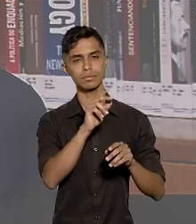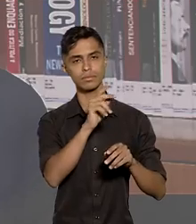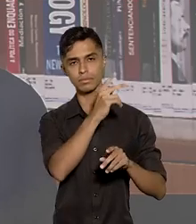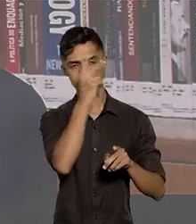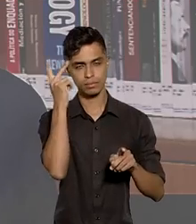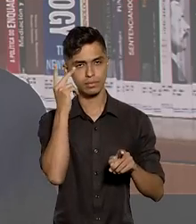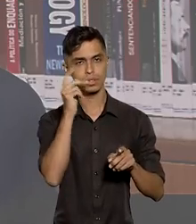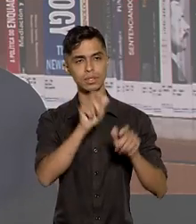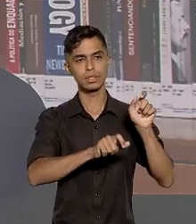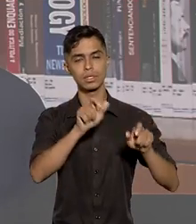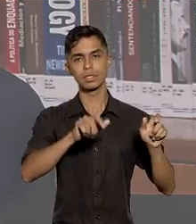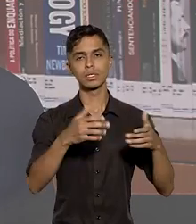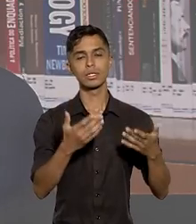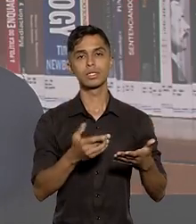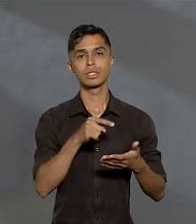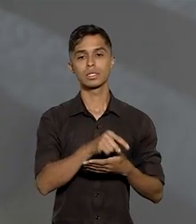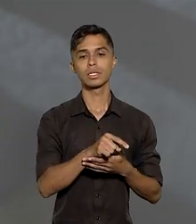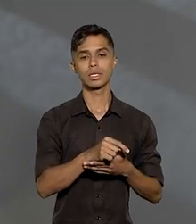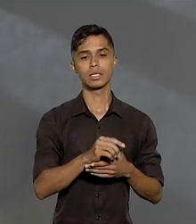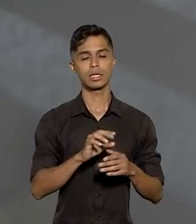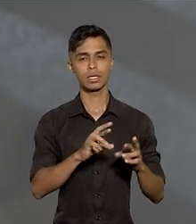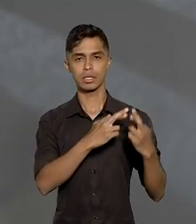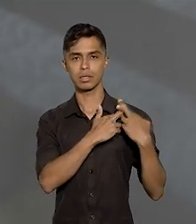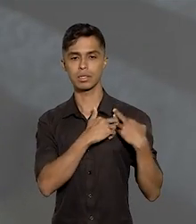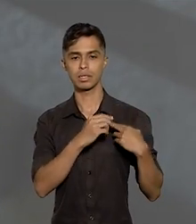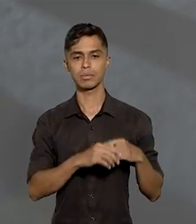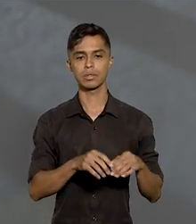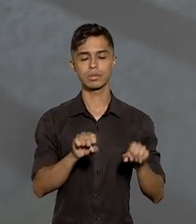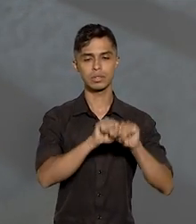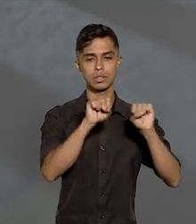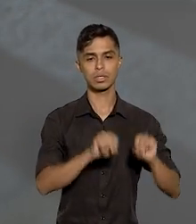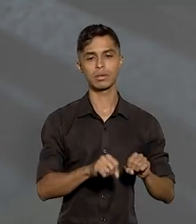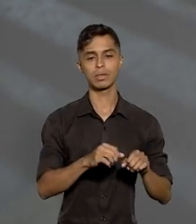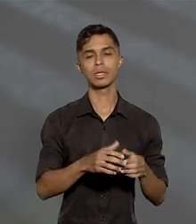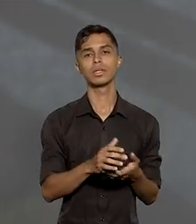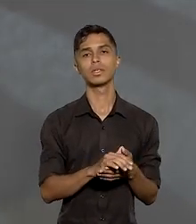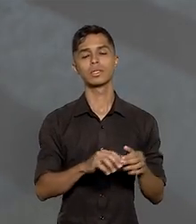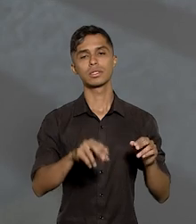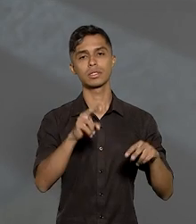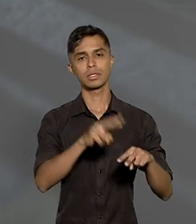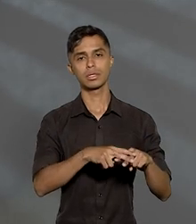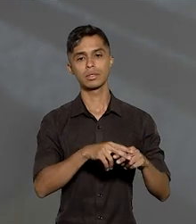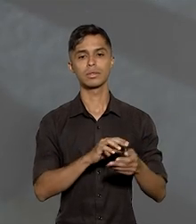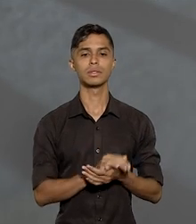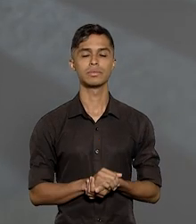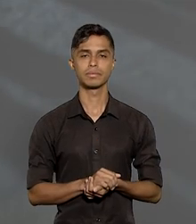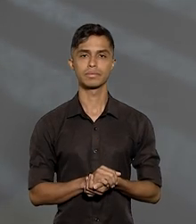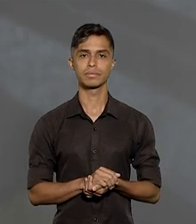responsáveis pelo sistema de justiça criminal e, no caso, pelo sistema ou subsistema penitenciário.